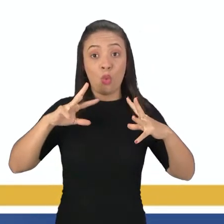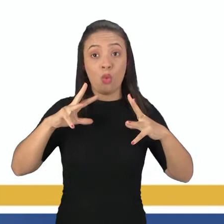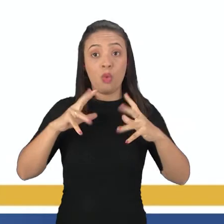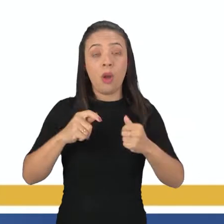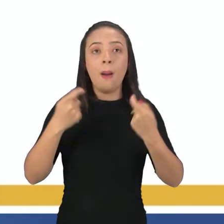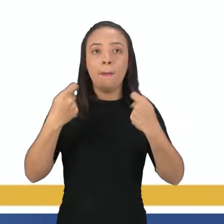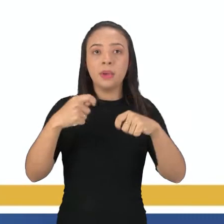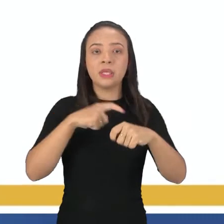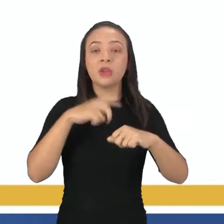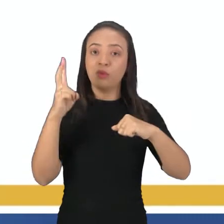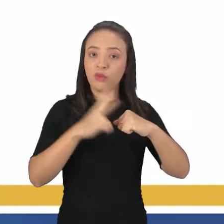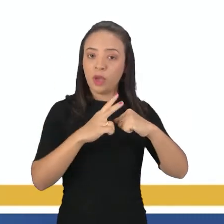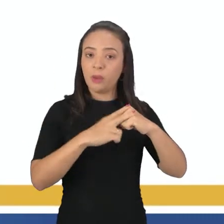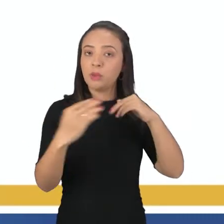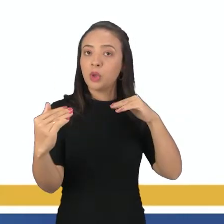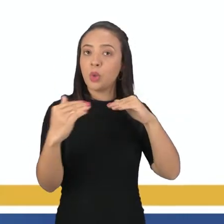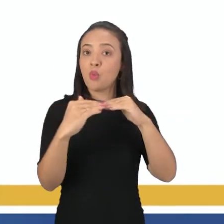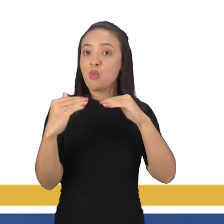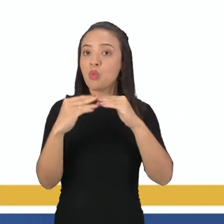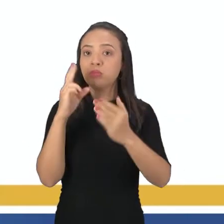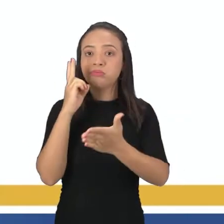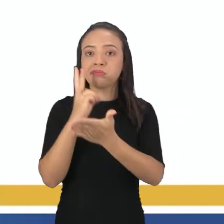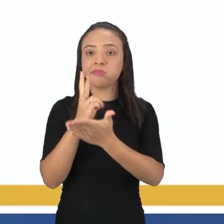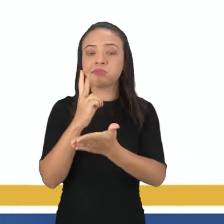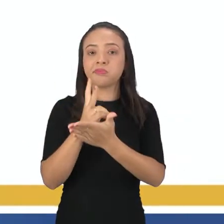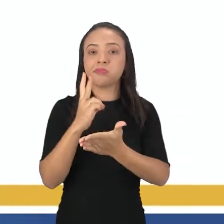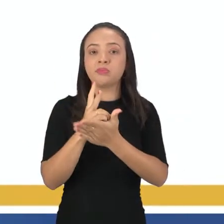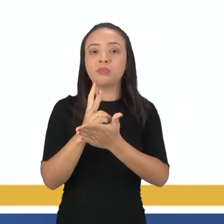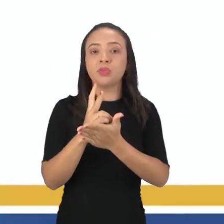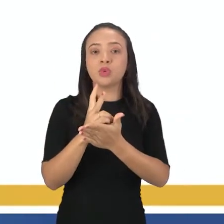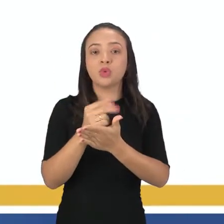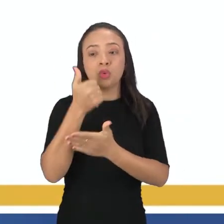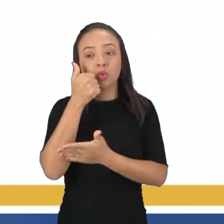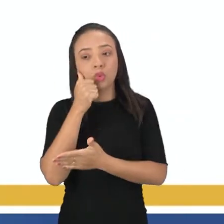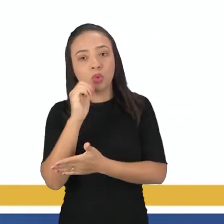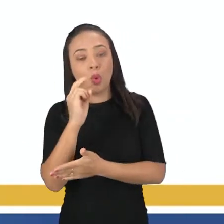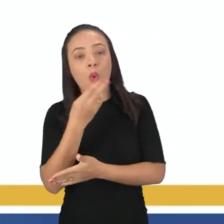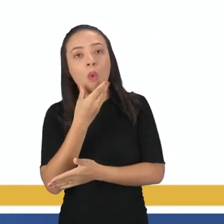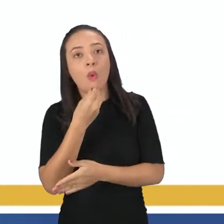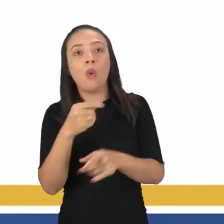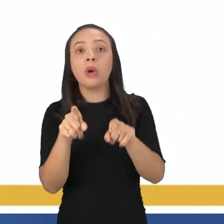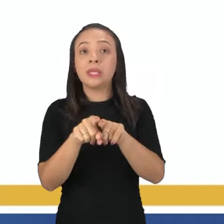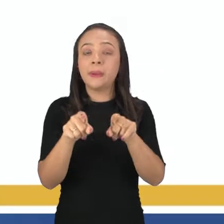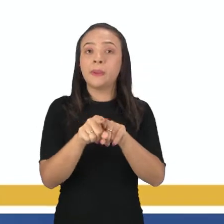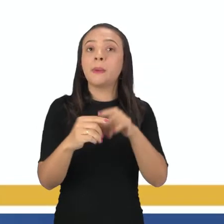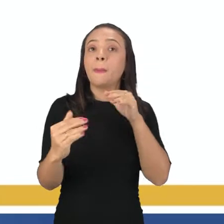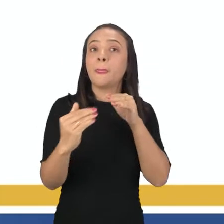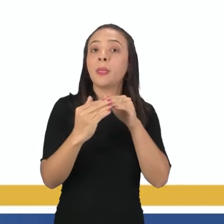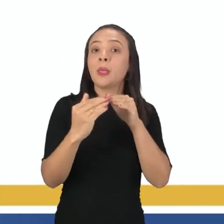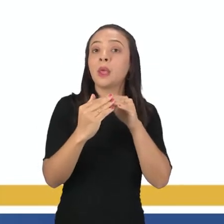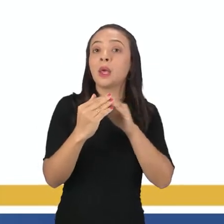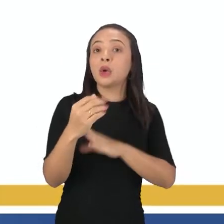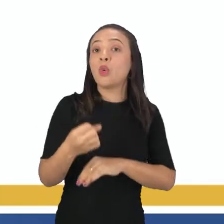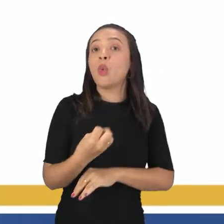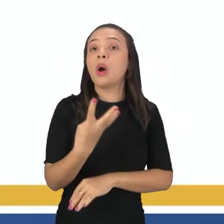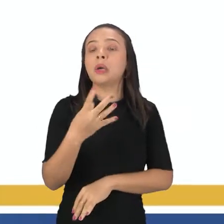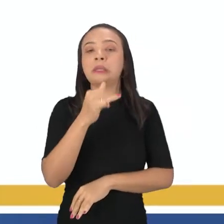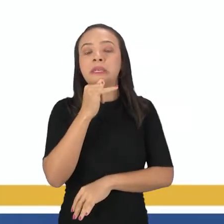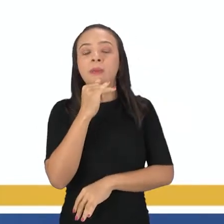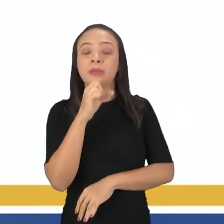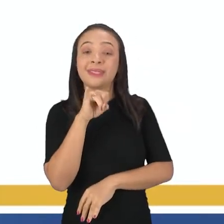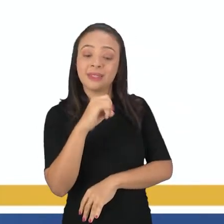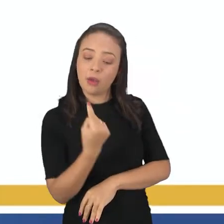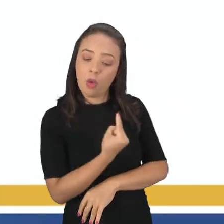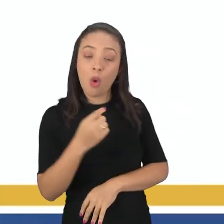o verbo que vai concordar sempre no gênero, ou sempre concordar no número singular